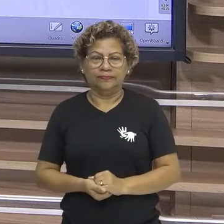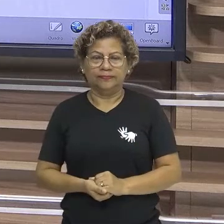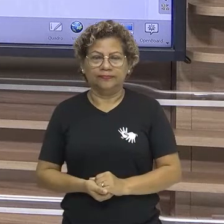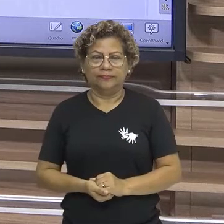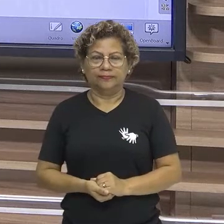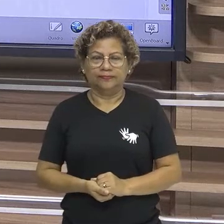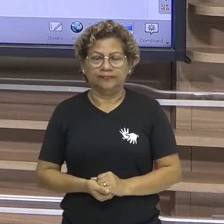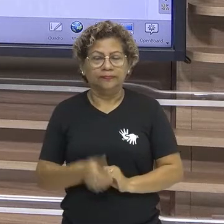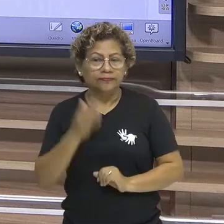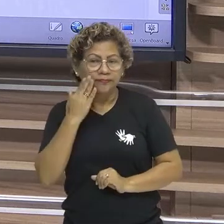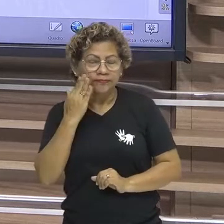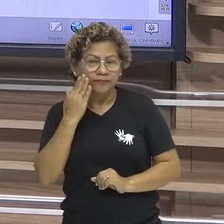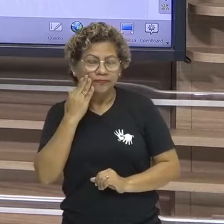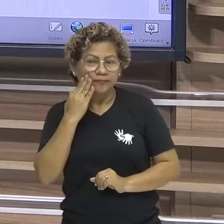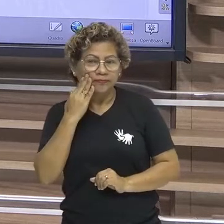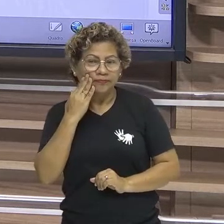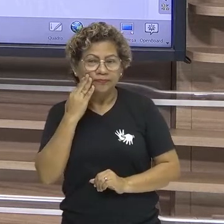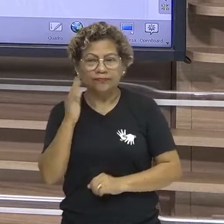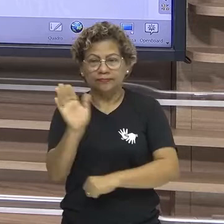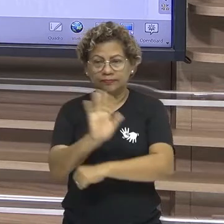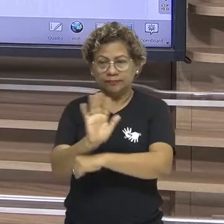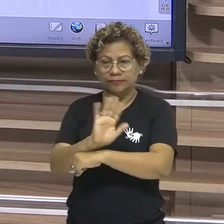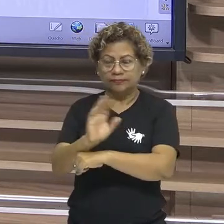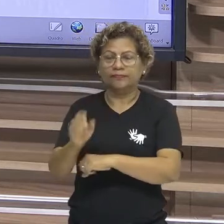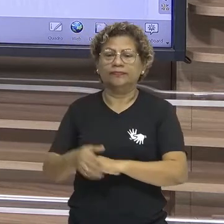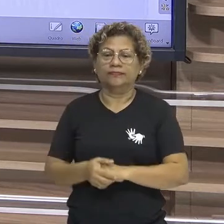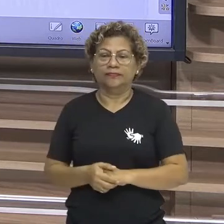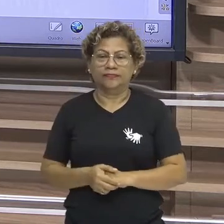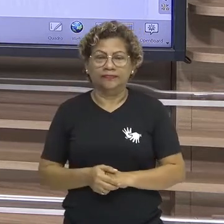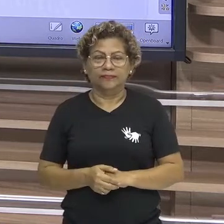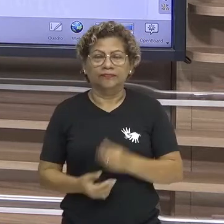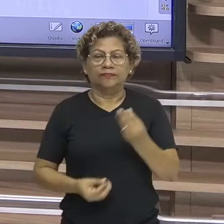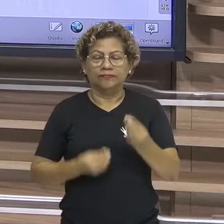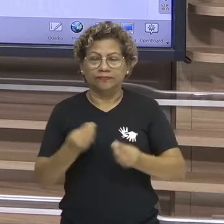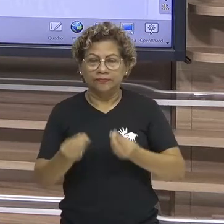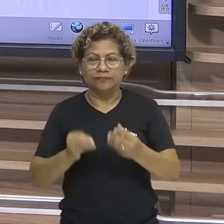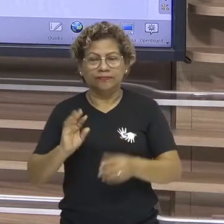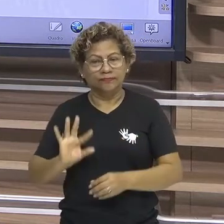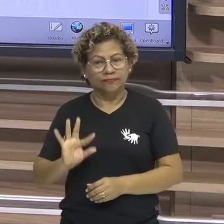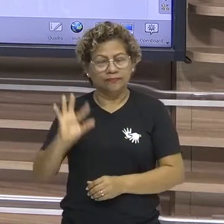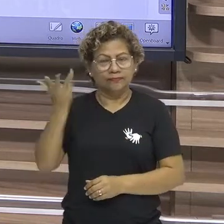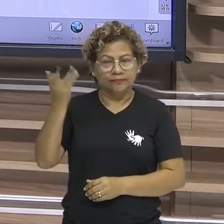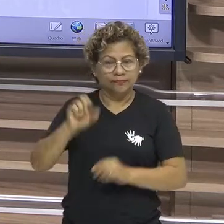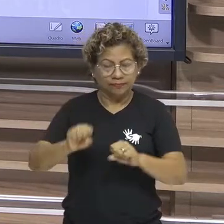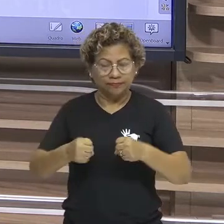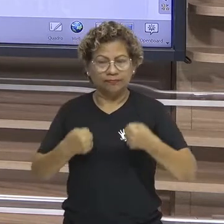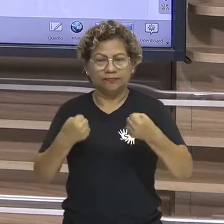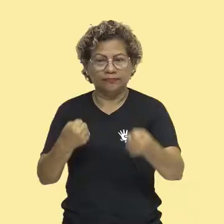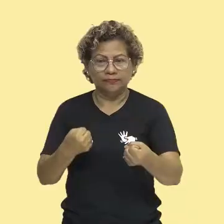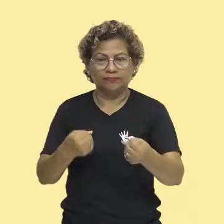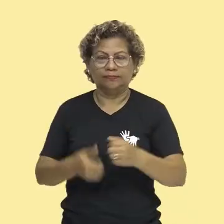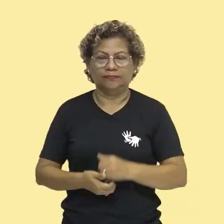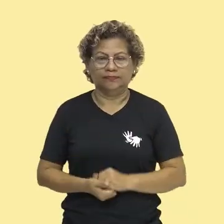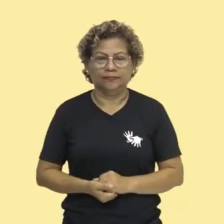um pequeno vídeo aí mostrando a exemplificação de alguns conceitos da força.